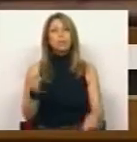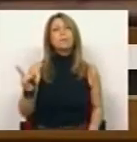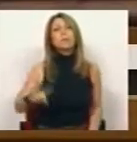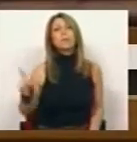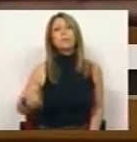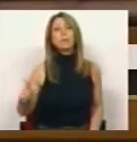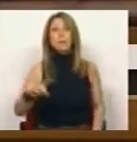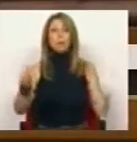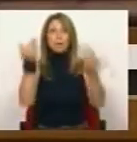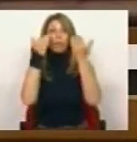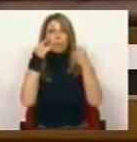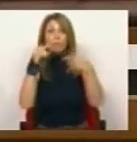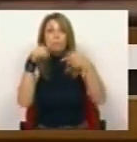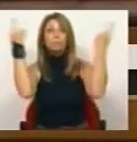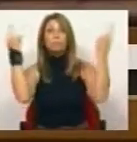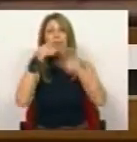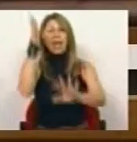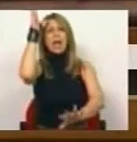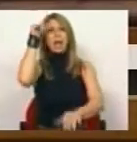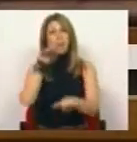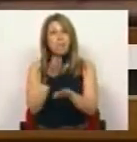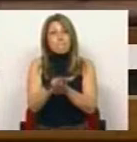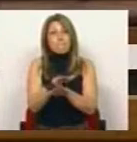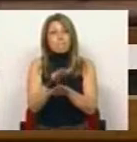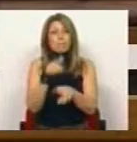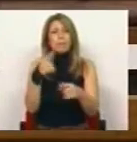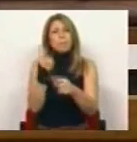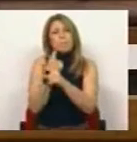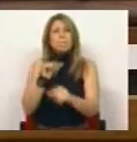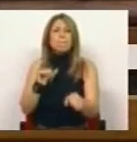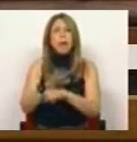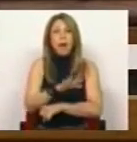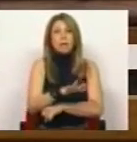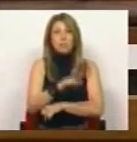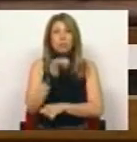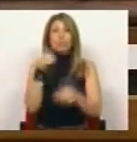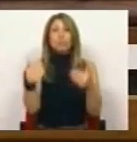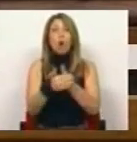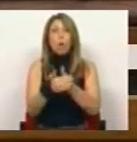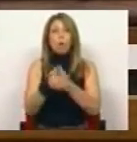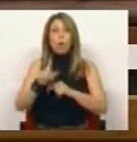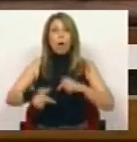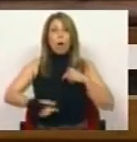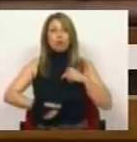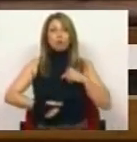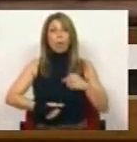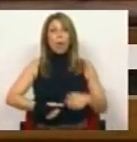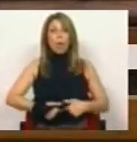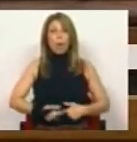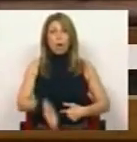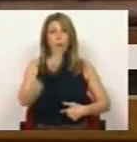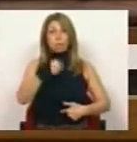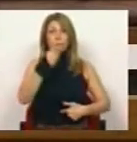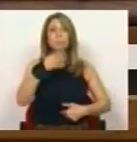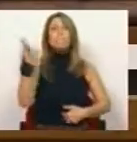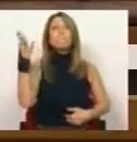as notícias de animais marinhos encontrados mortos com uma massa avultada de plástico no estômago, o que